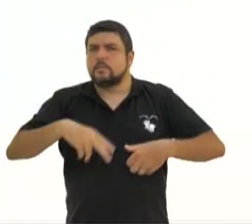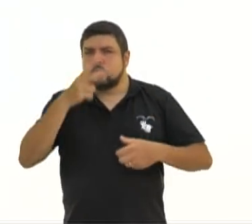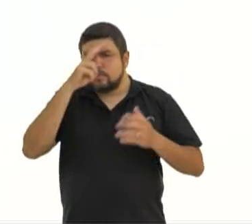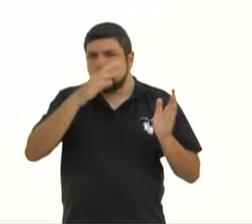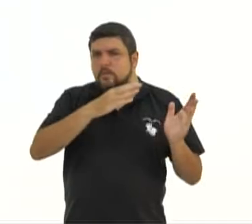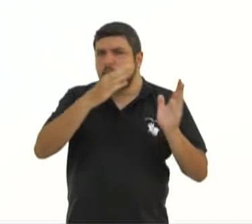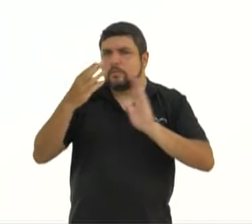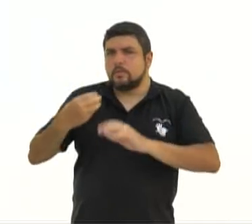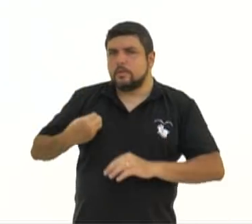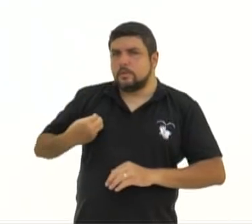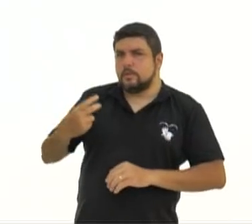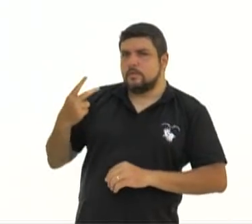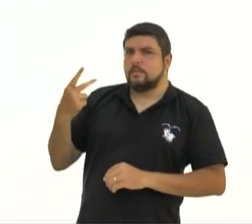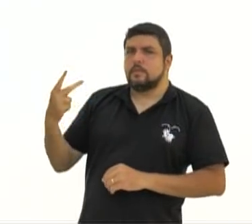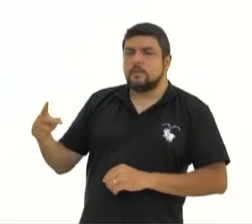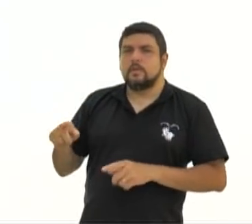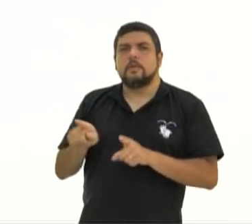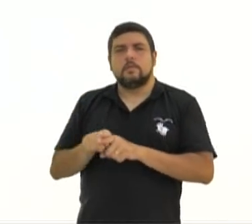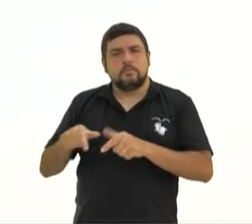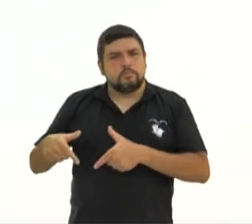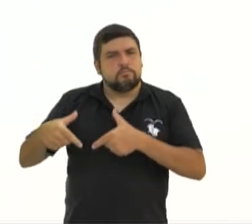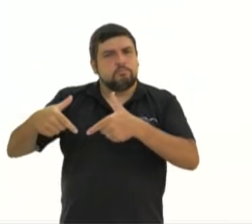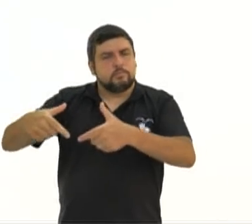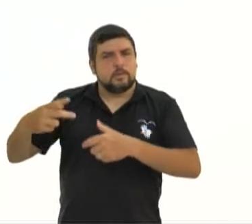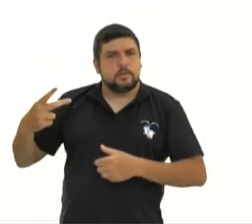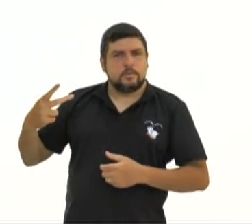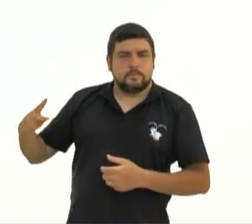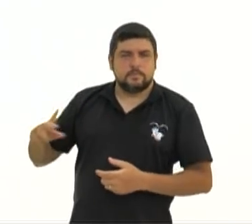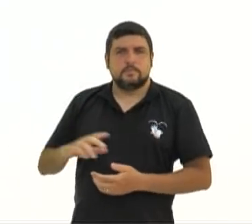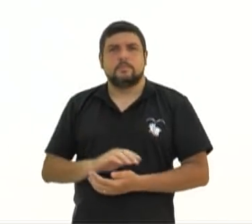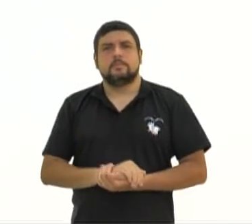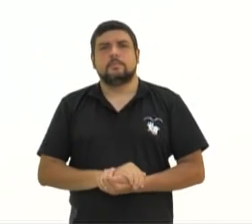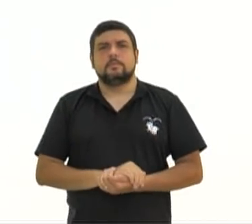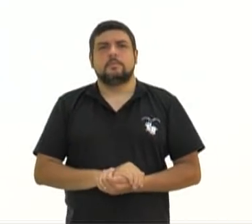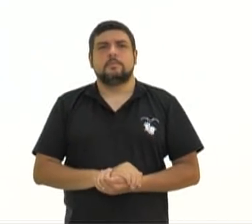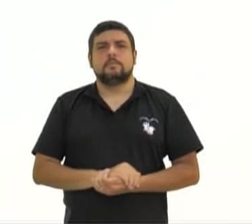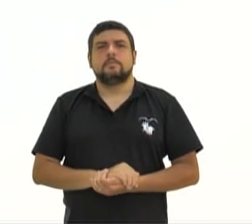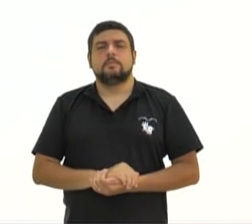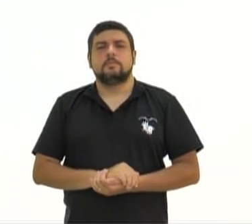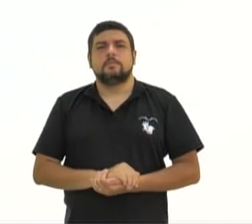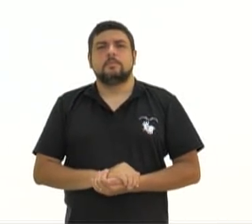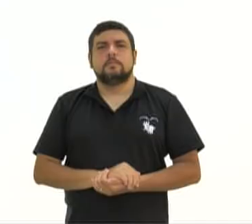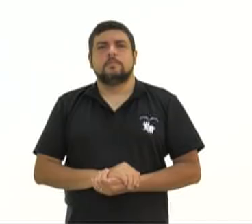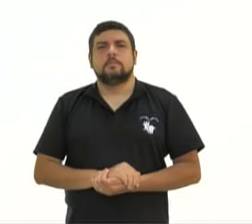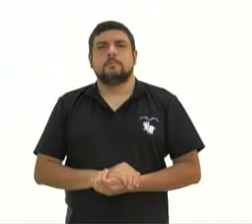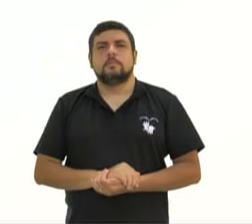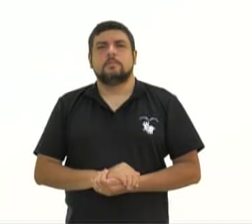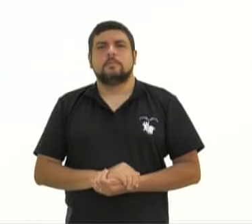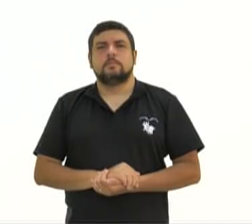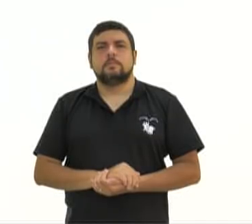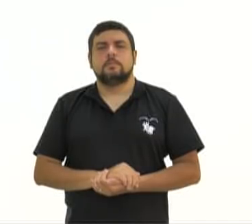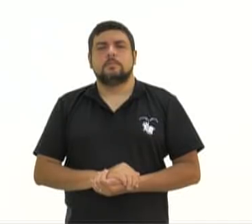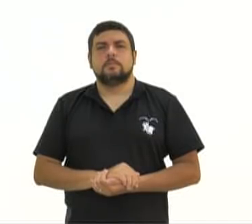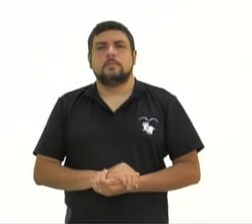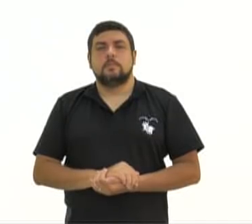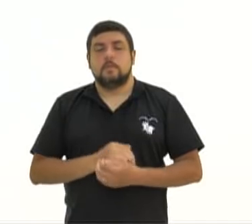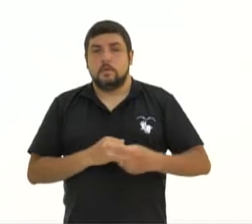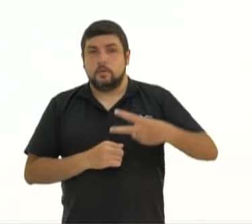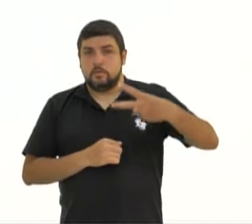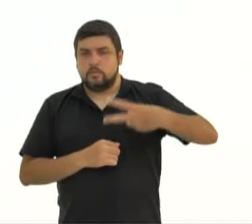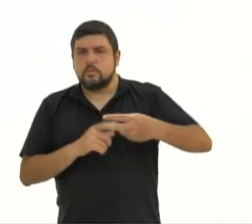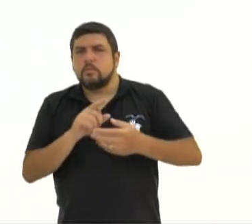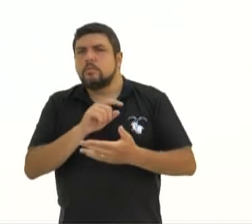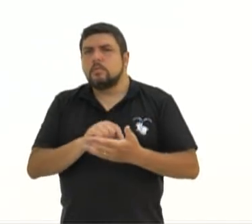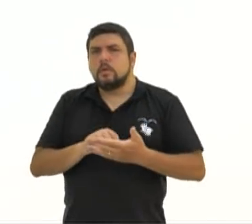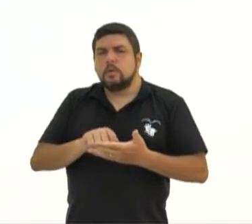aprender. Malala Yousafzai, então um outro livrinho também que foi feito, mais infantil. Temos